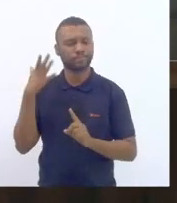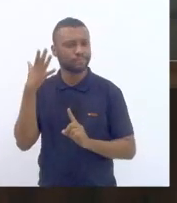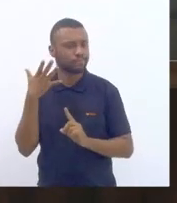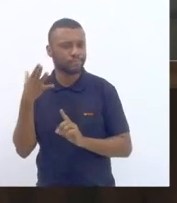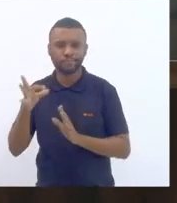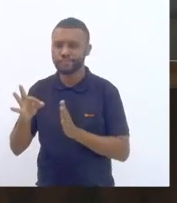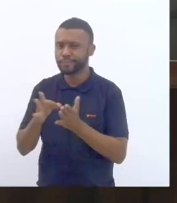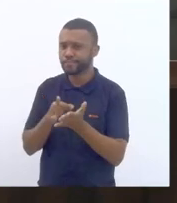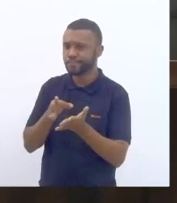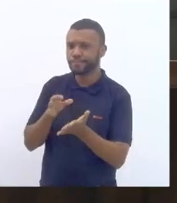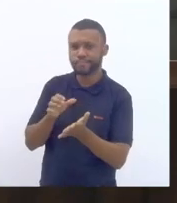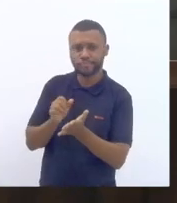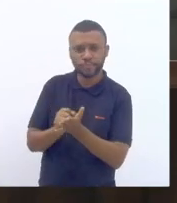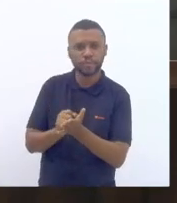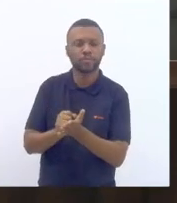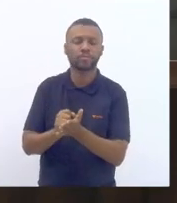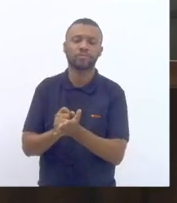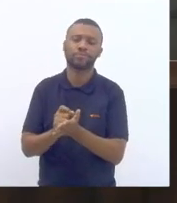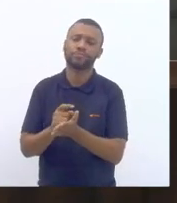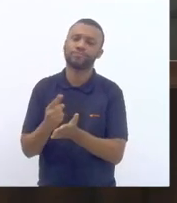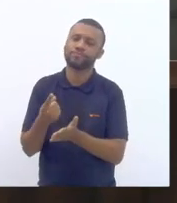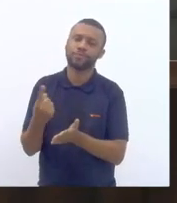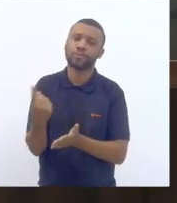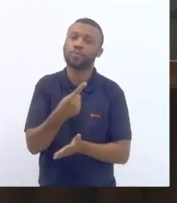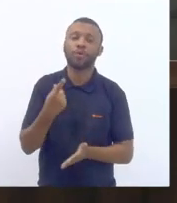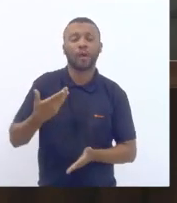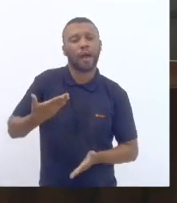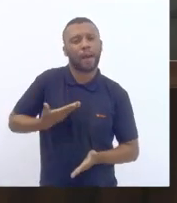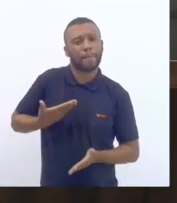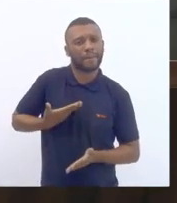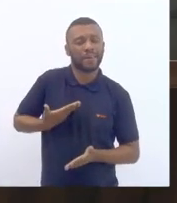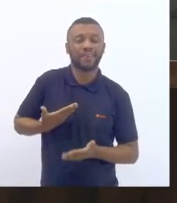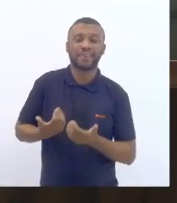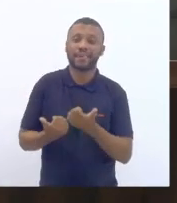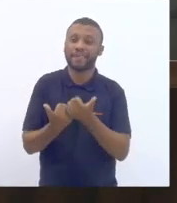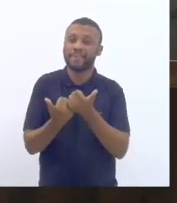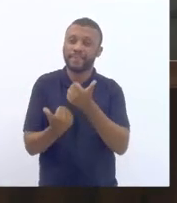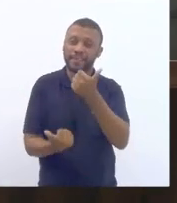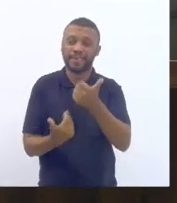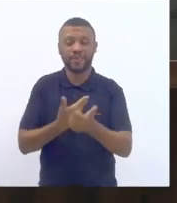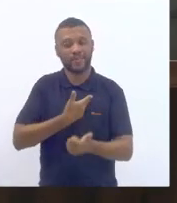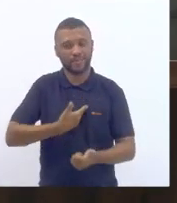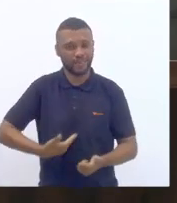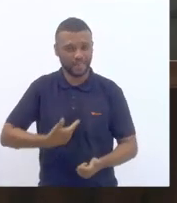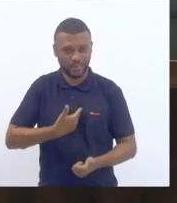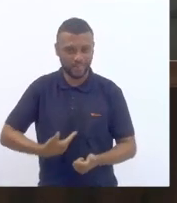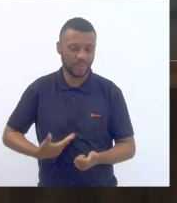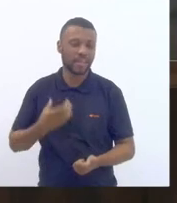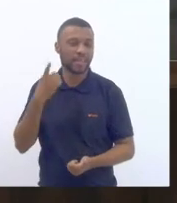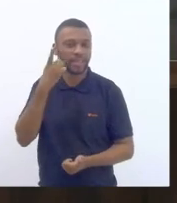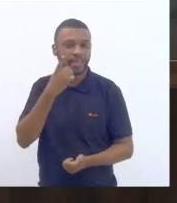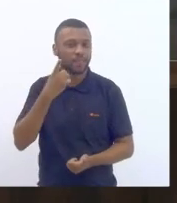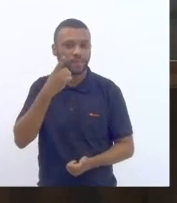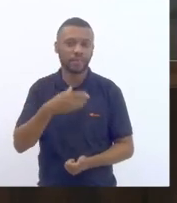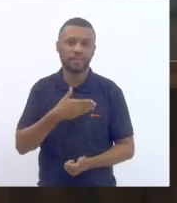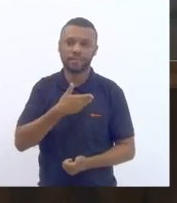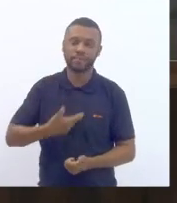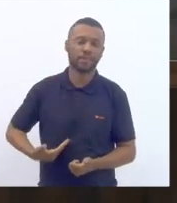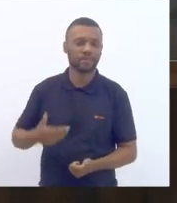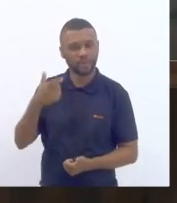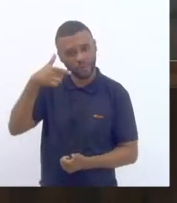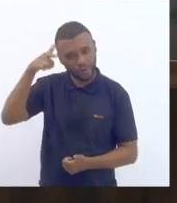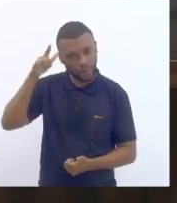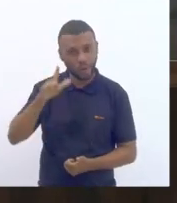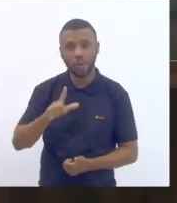inscrito o nosso querido vice-governador e Deputado Estadual Luiz